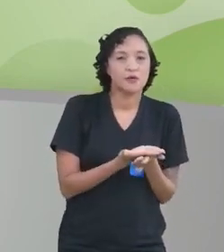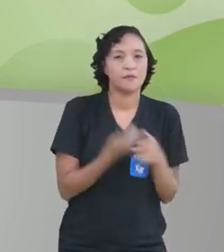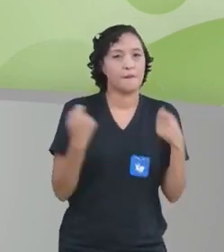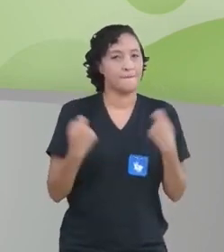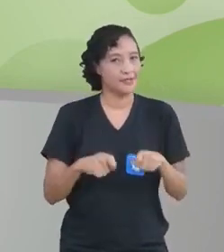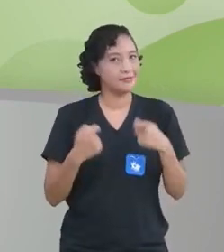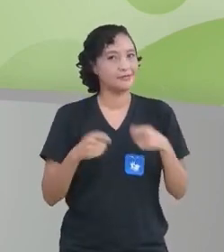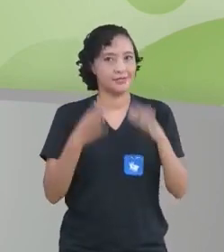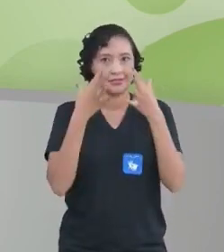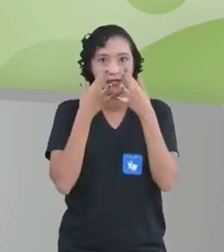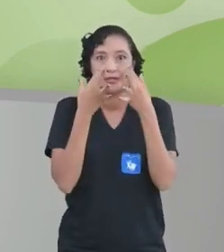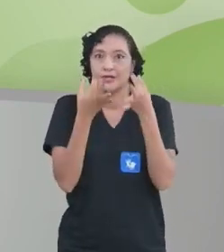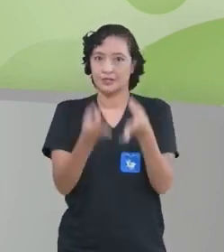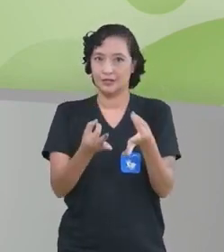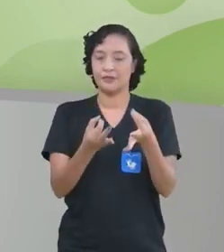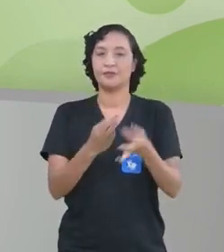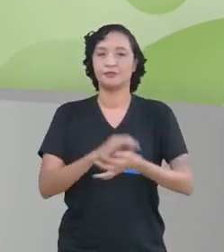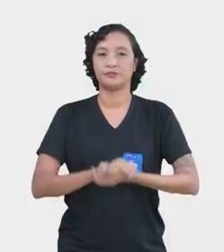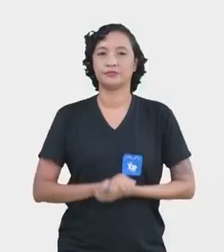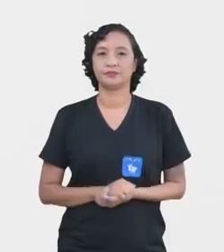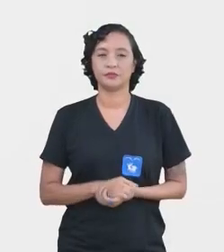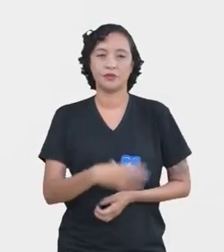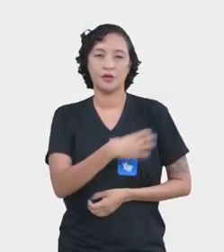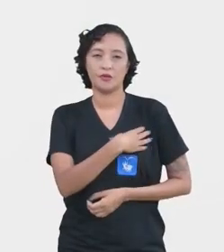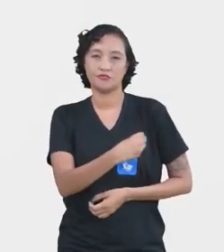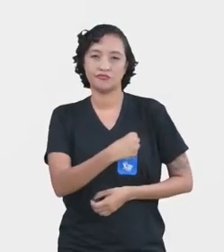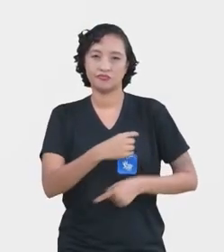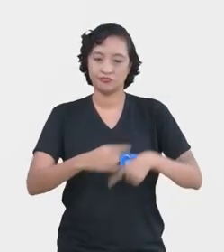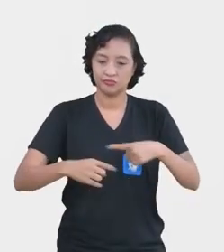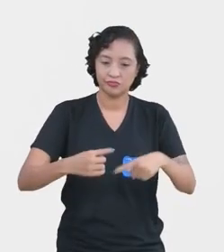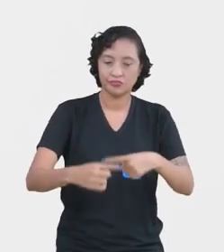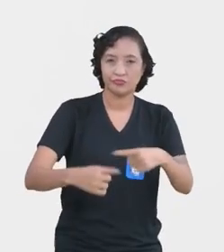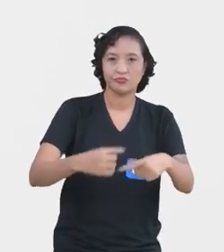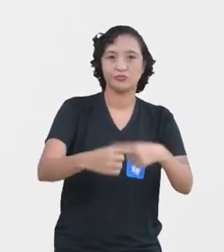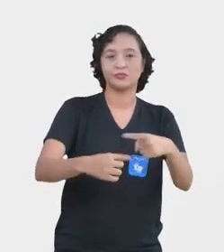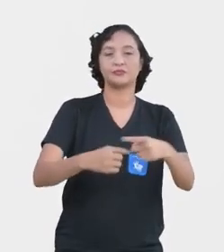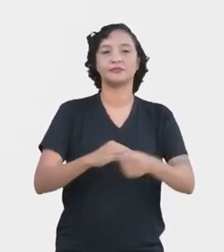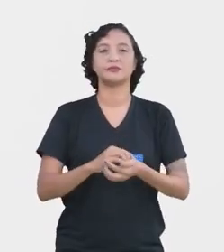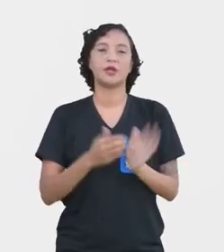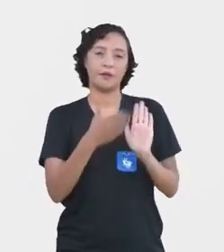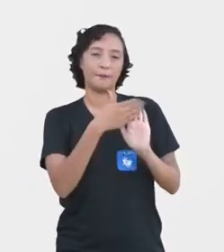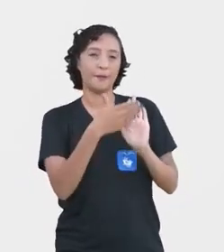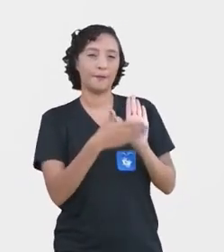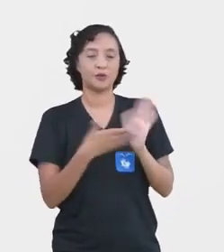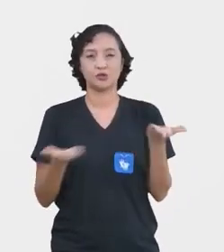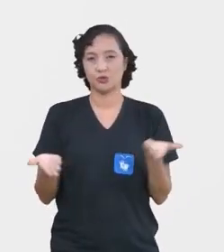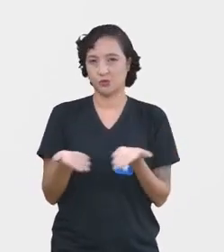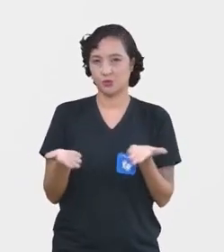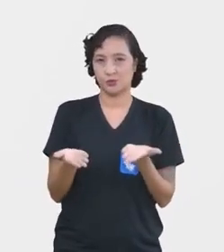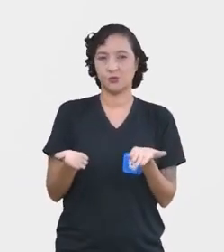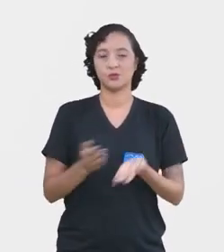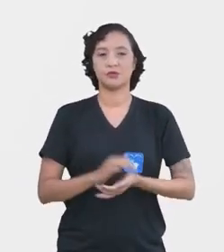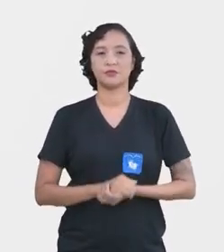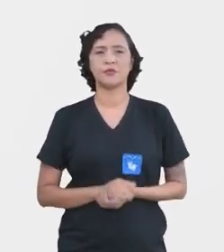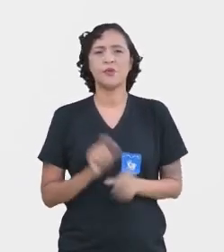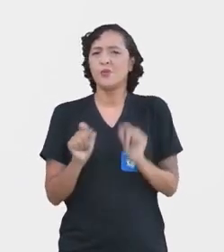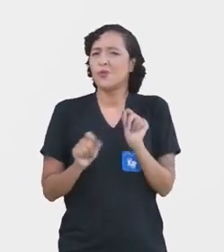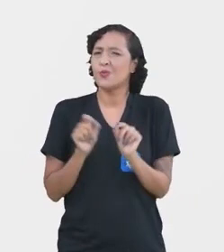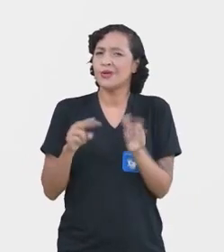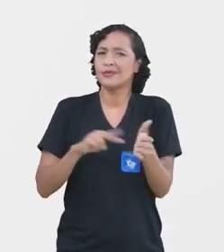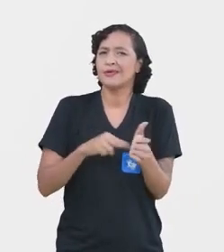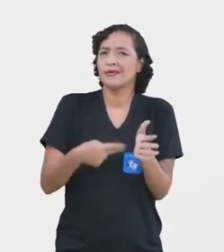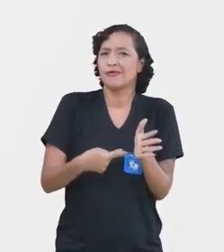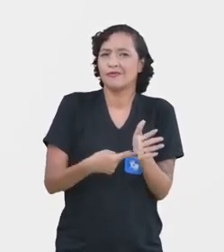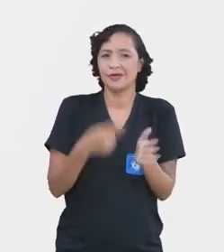atenção. Vamos lá? Reprodução humana, não é a nossa proposta de hoje? Eu falo para vocês o que é reprodução